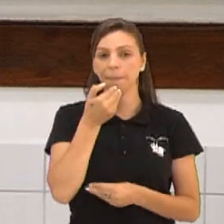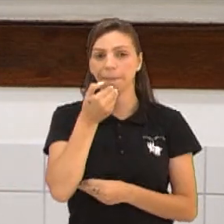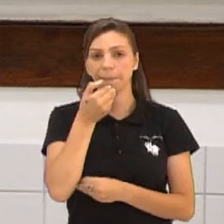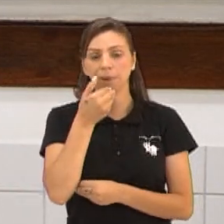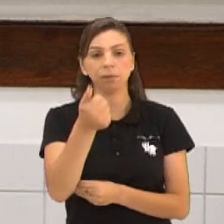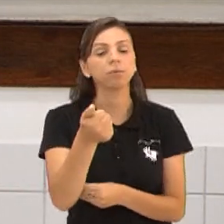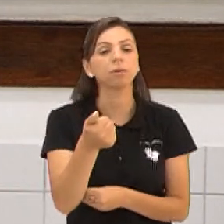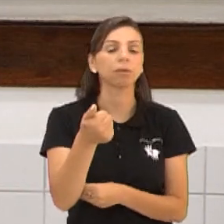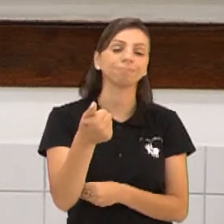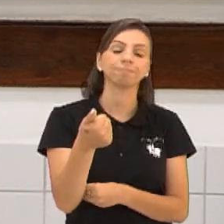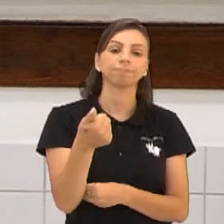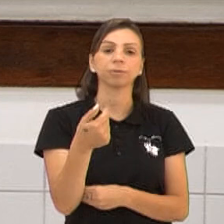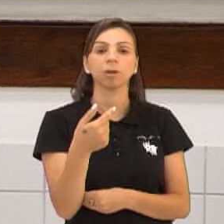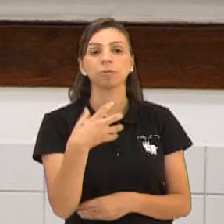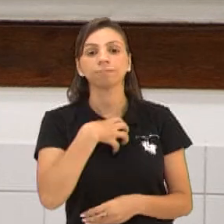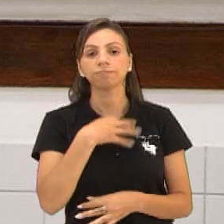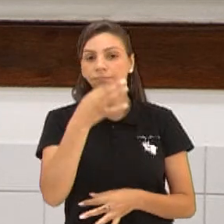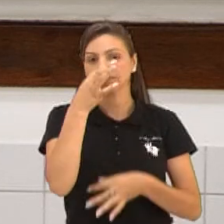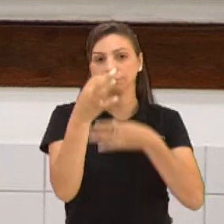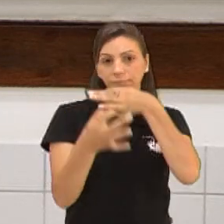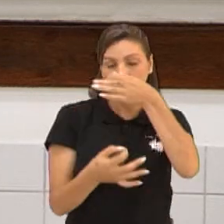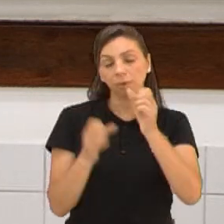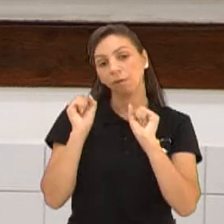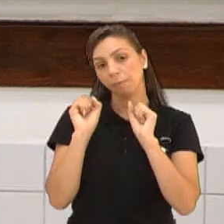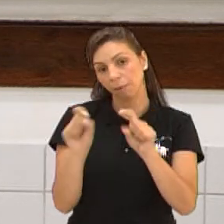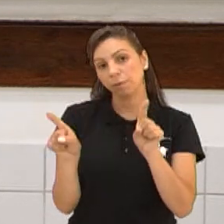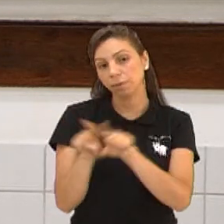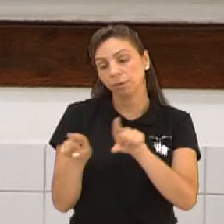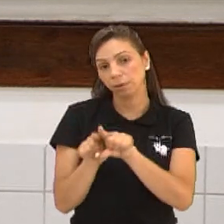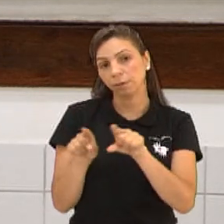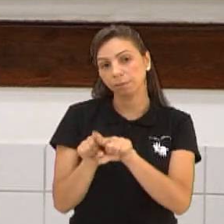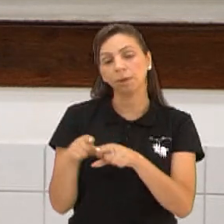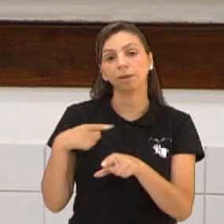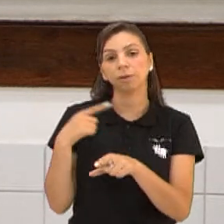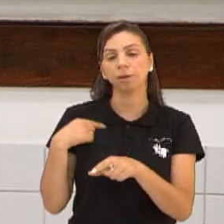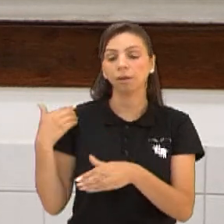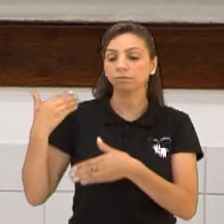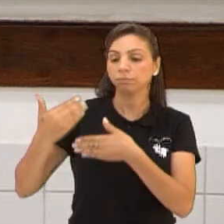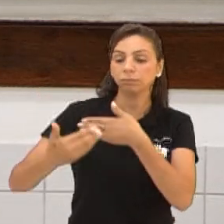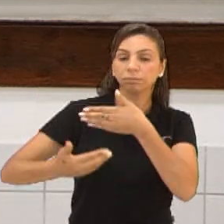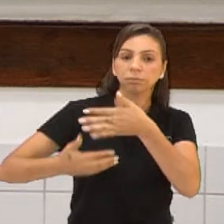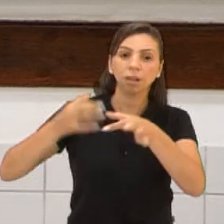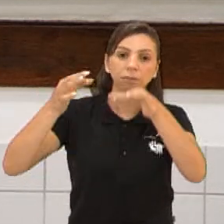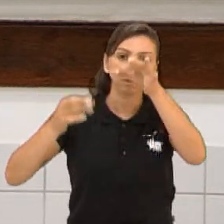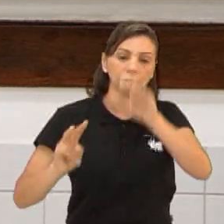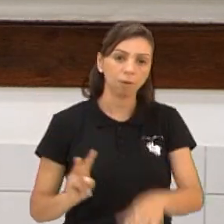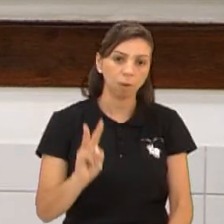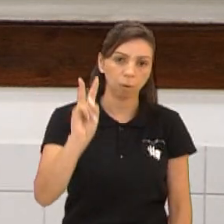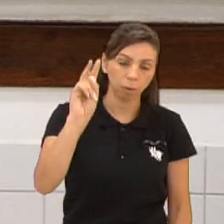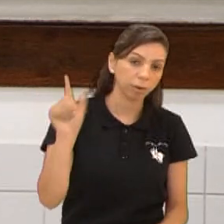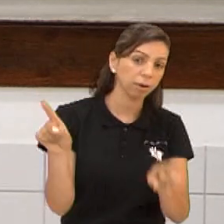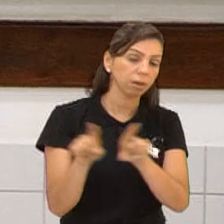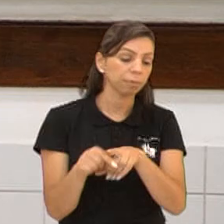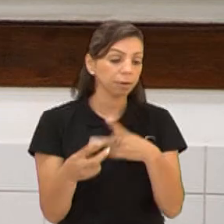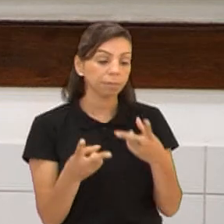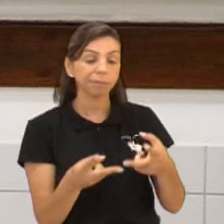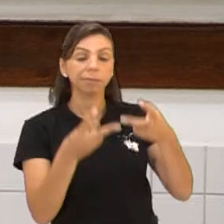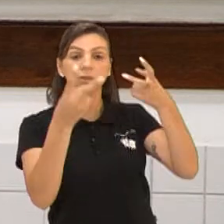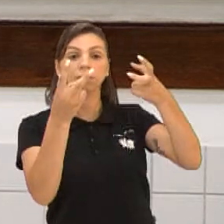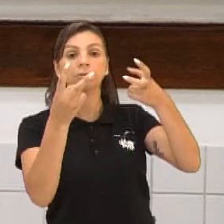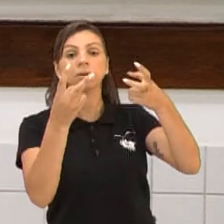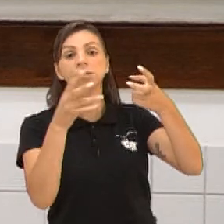melhor forma a nossa argumentação que nós possamos construir juízos mais acertados e consequentemente também